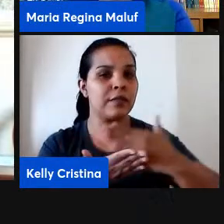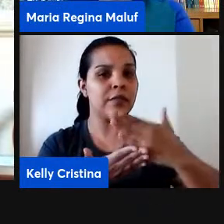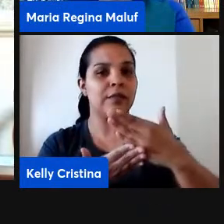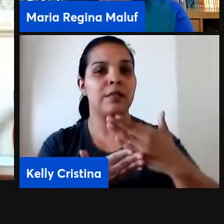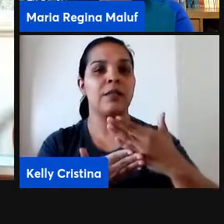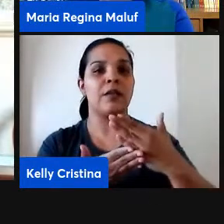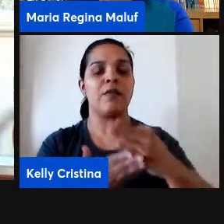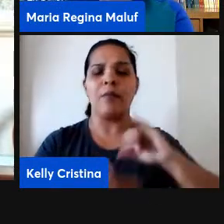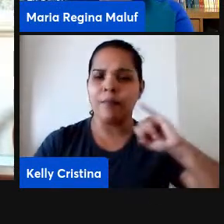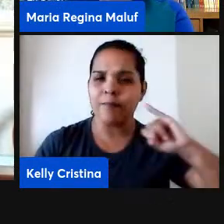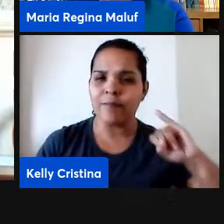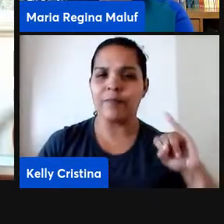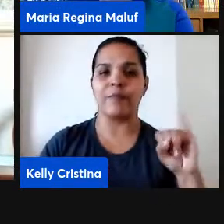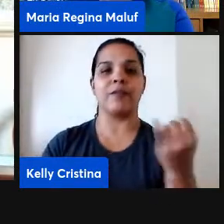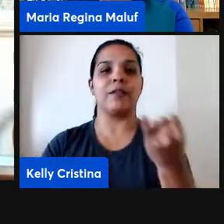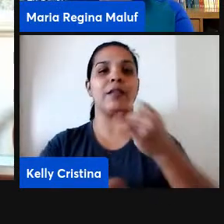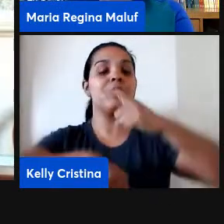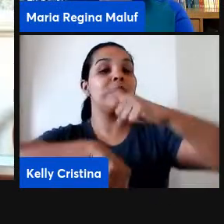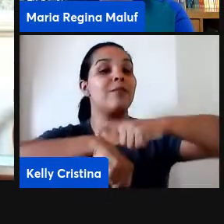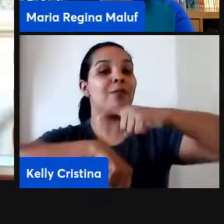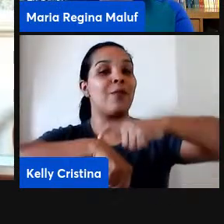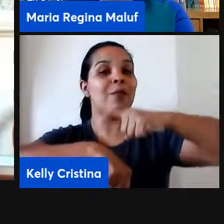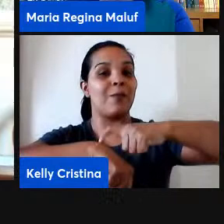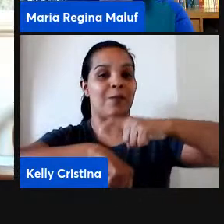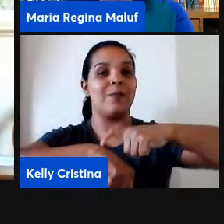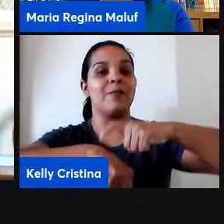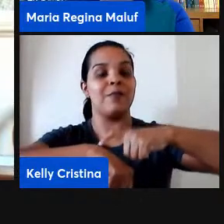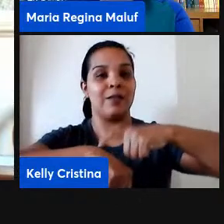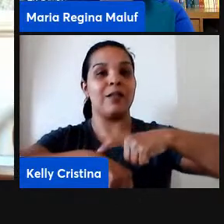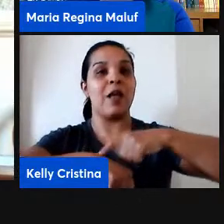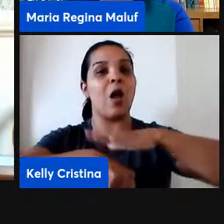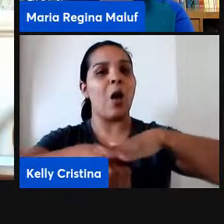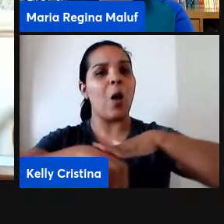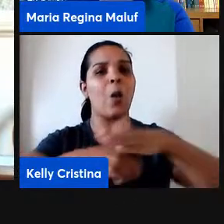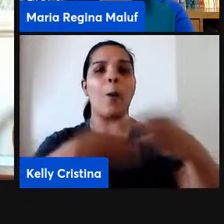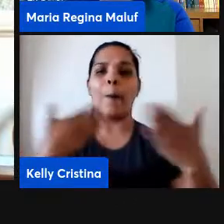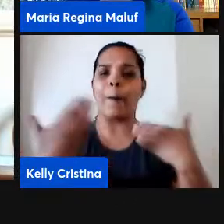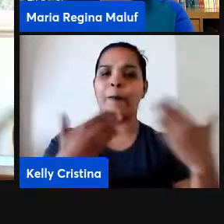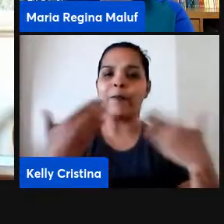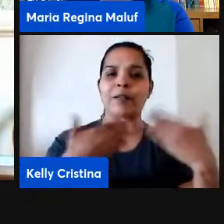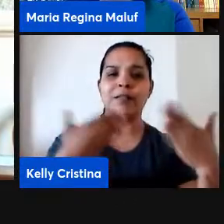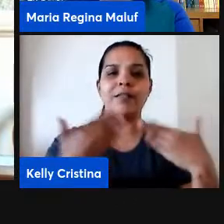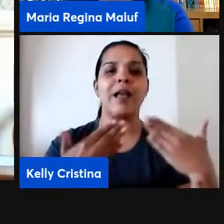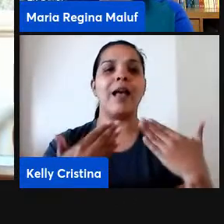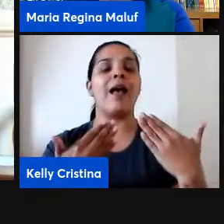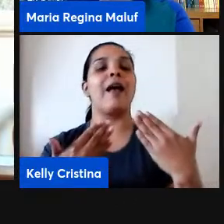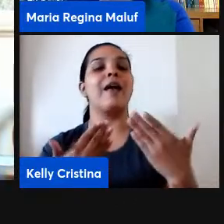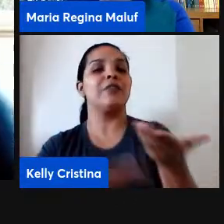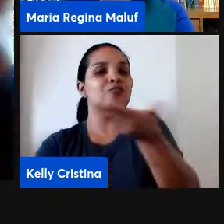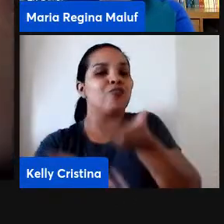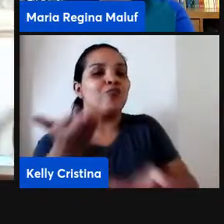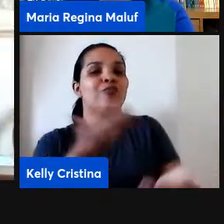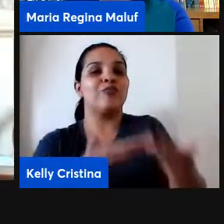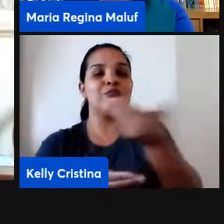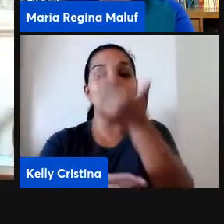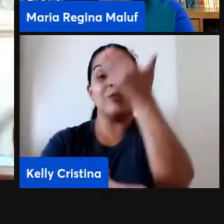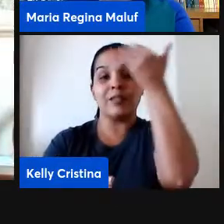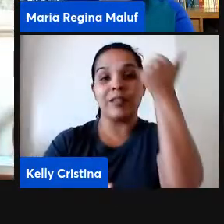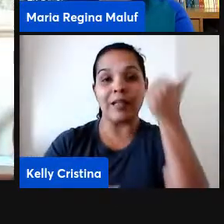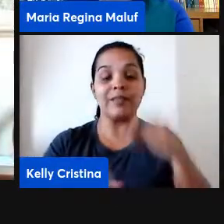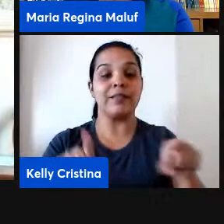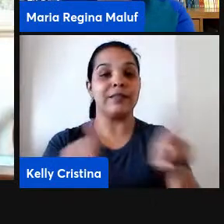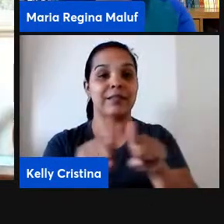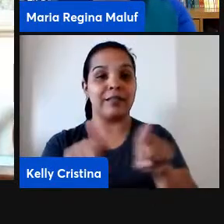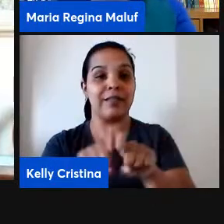vamos aproveitar esses momentos para conversar e dividir o que sabemos e ouvir